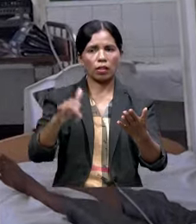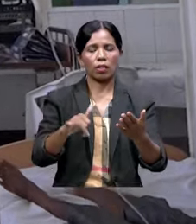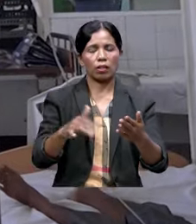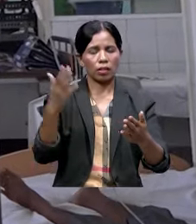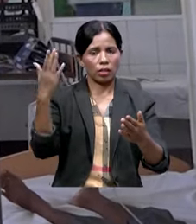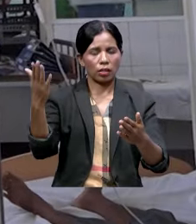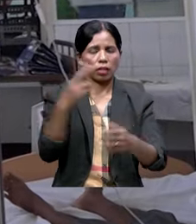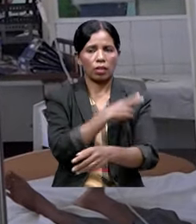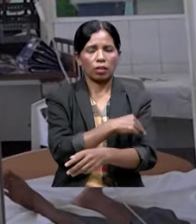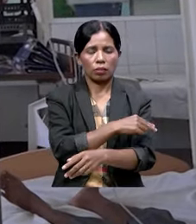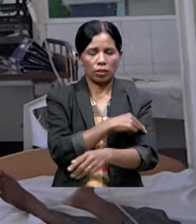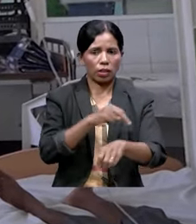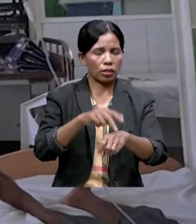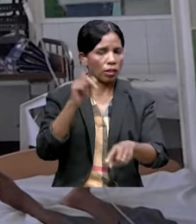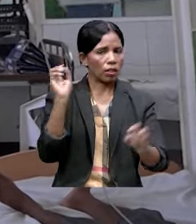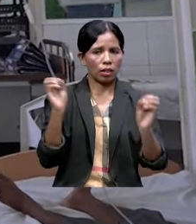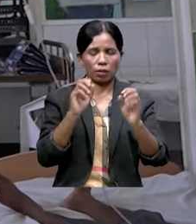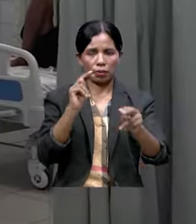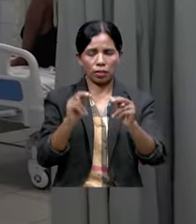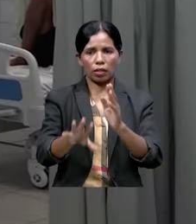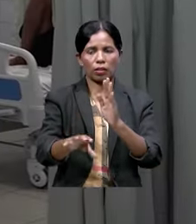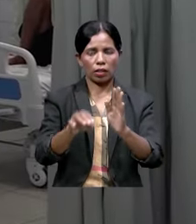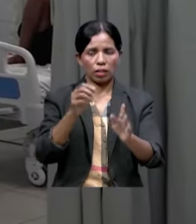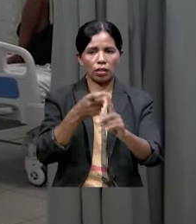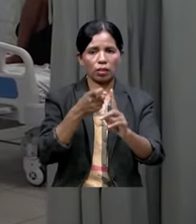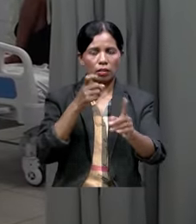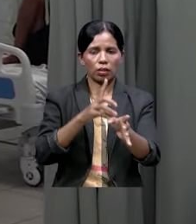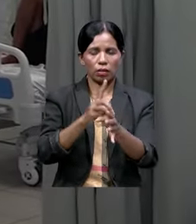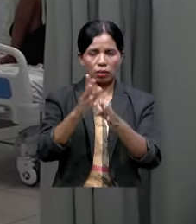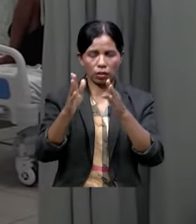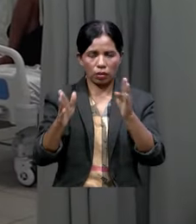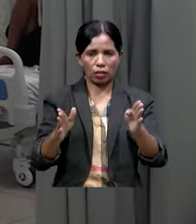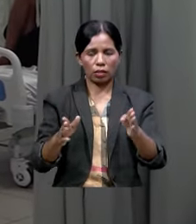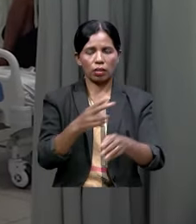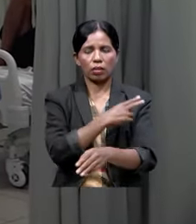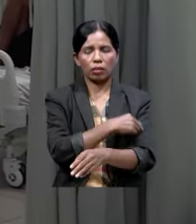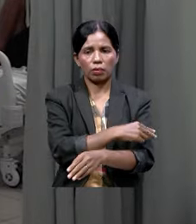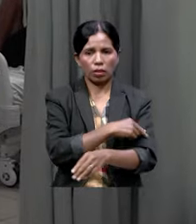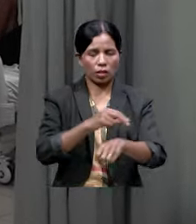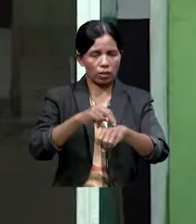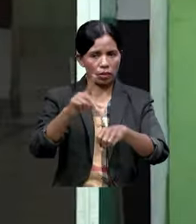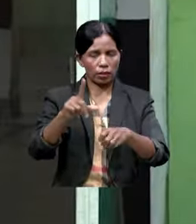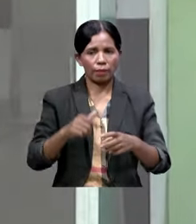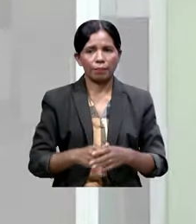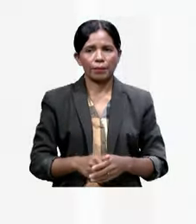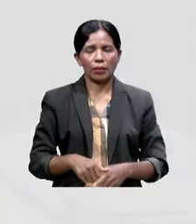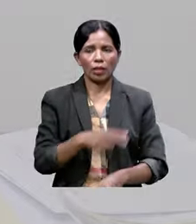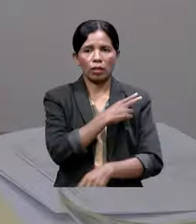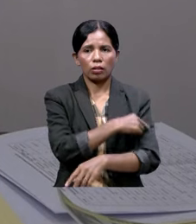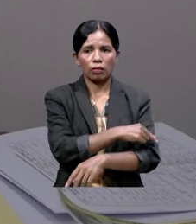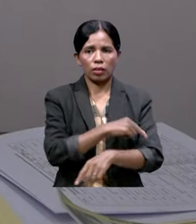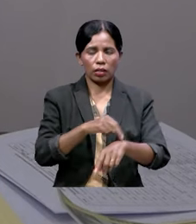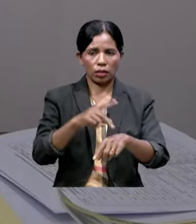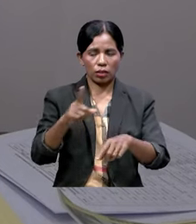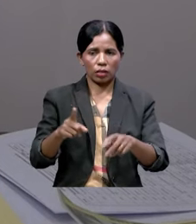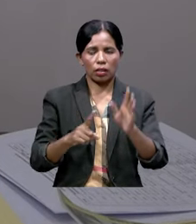acontece no Hospital Nacional, la precisa atu reta na autorização russo diretora executiva do Hospital Nacional. O Hospital Nacional hasai